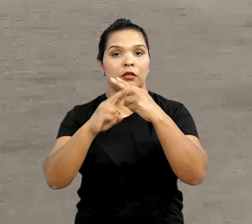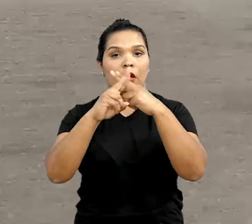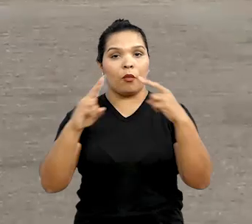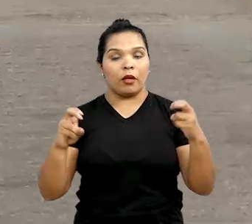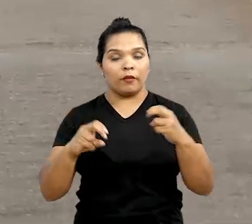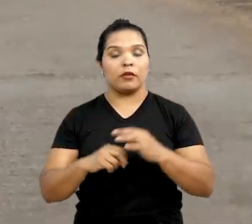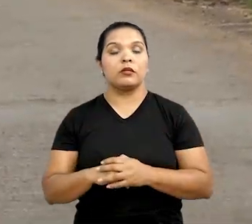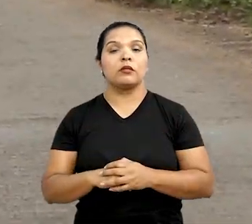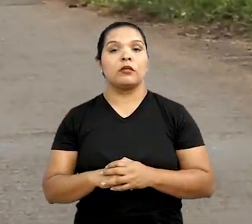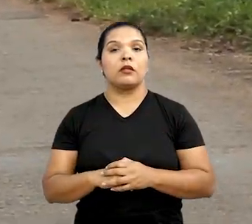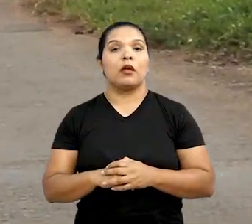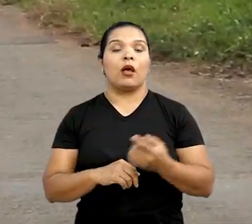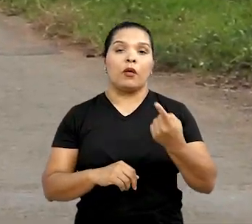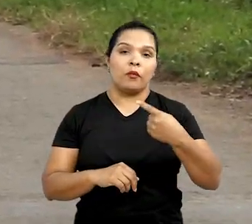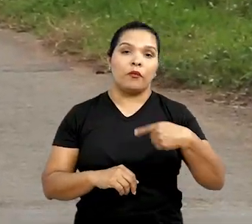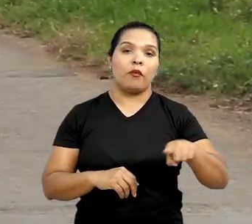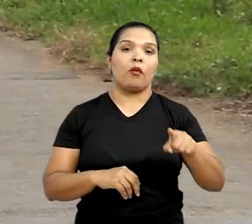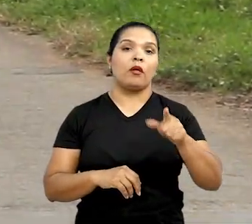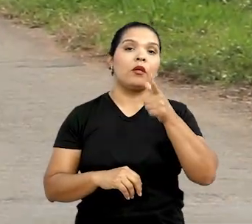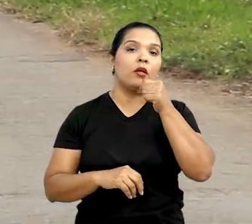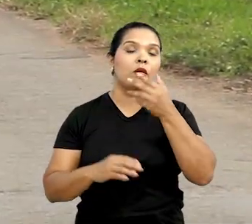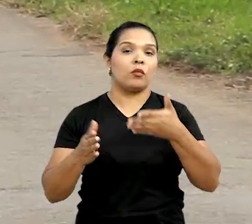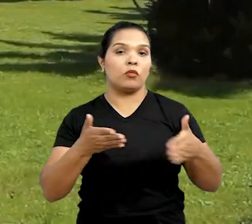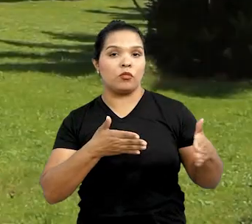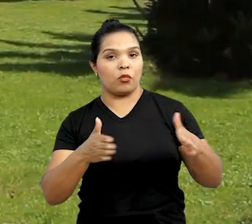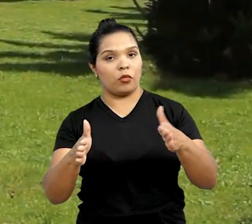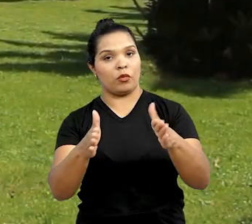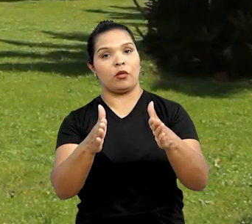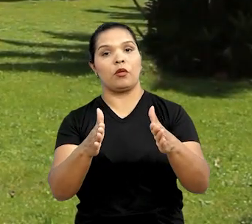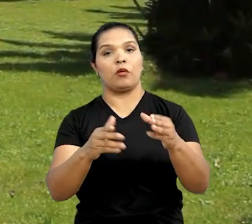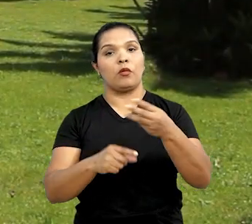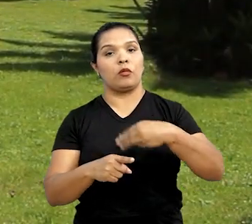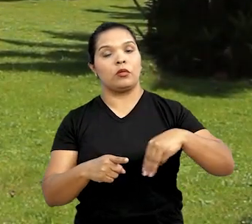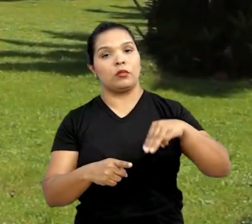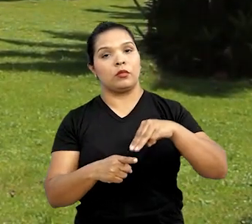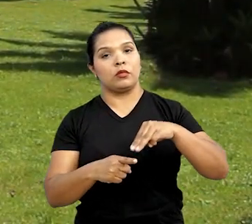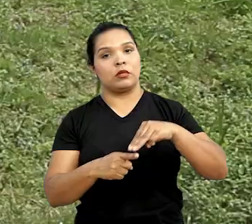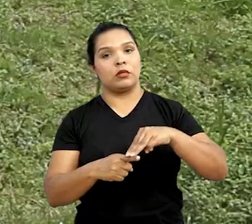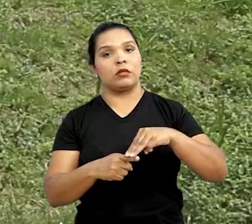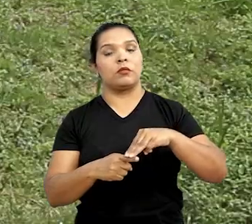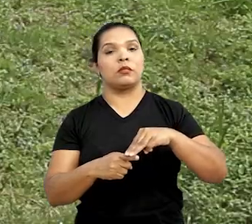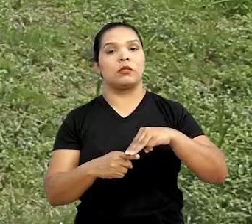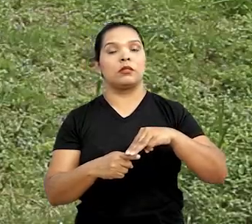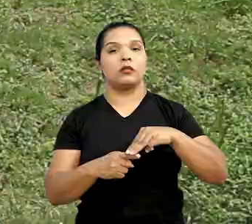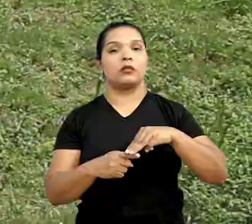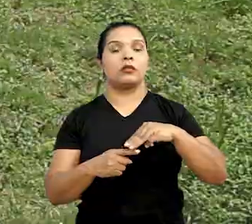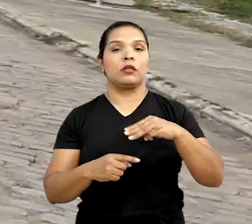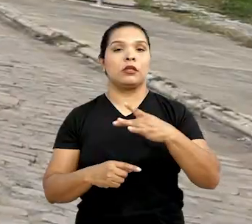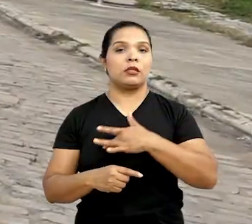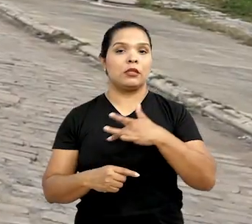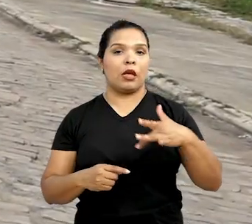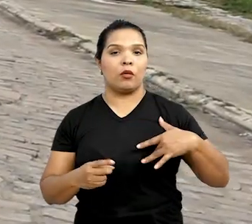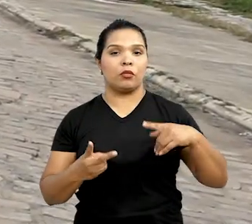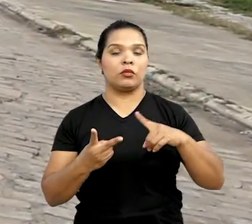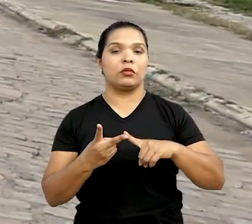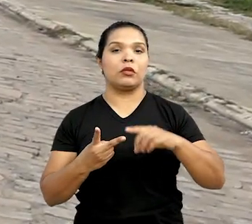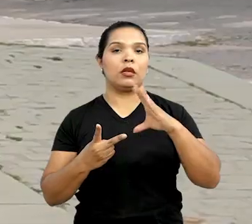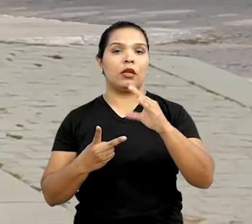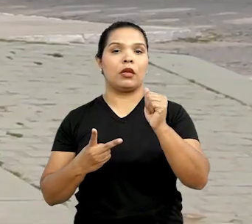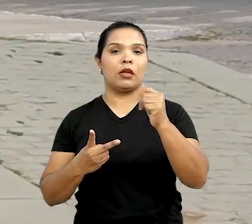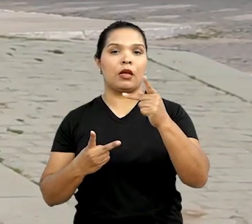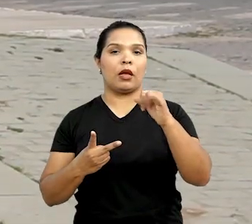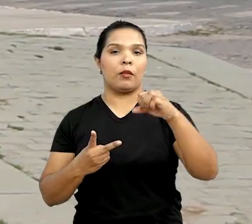UFES, percorreram trechos da bacia do Itapicuru, nos municípios de Caém, Saúde, Capim Grosso